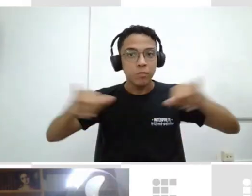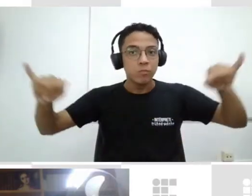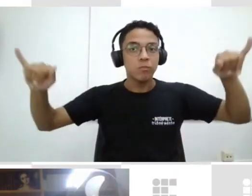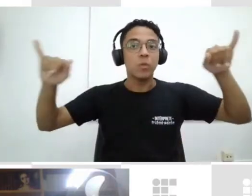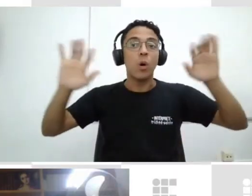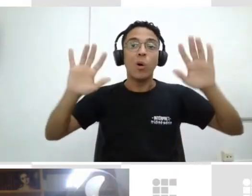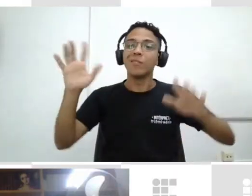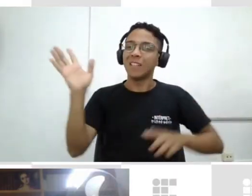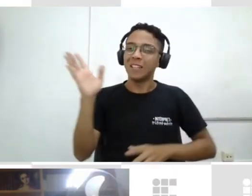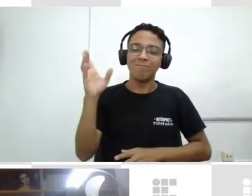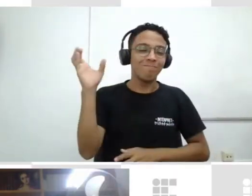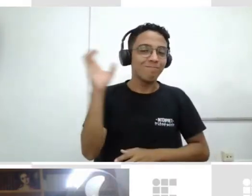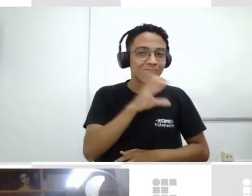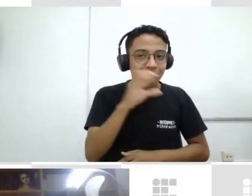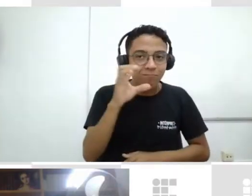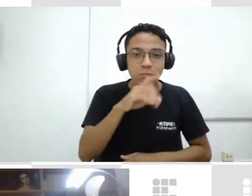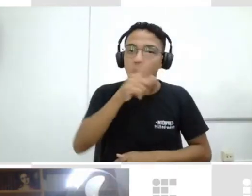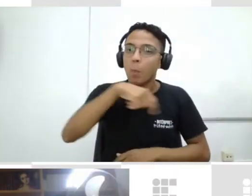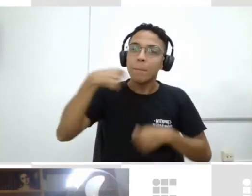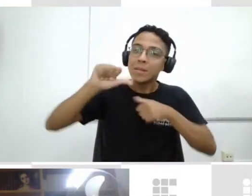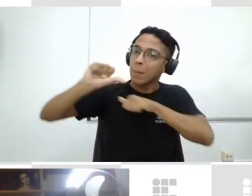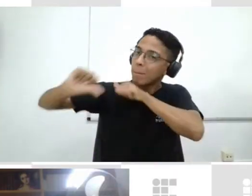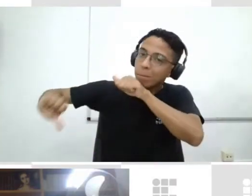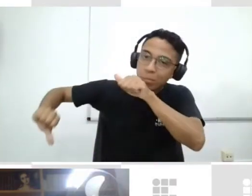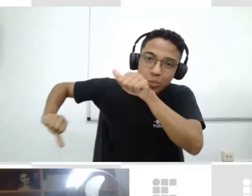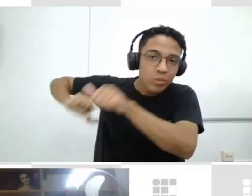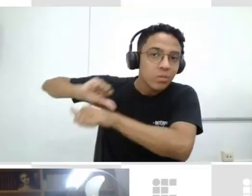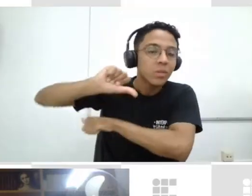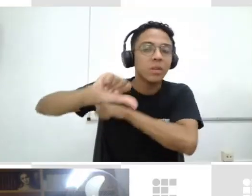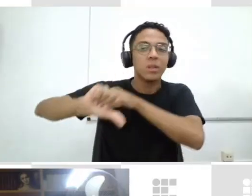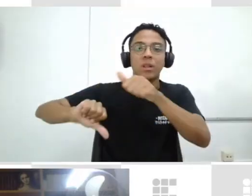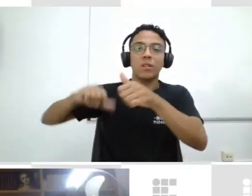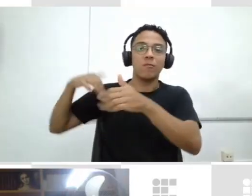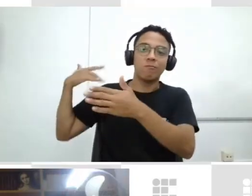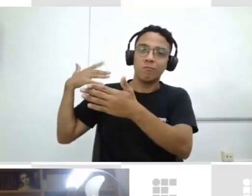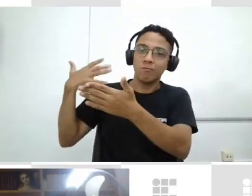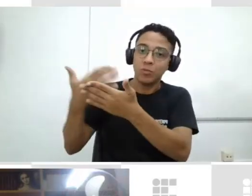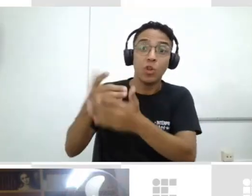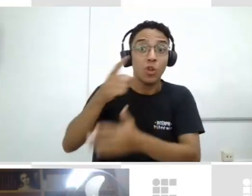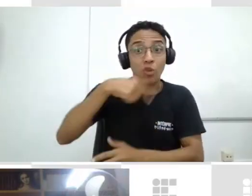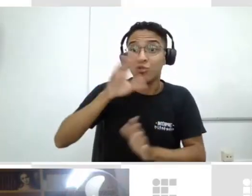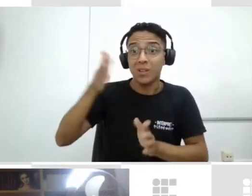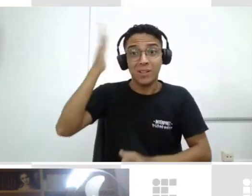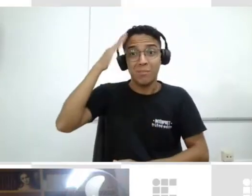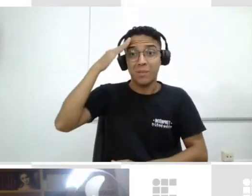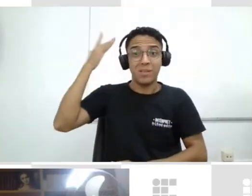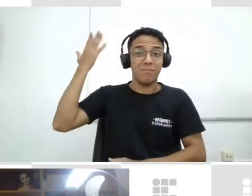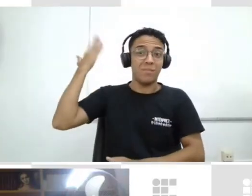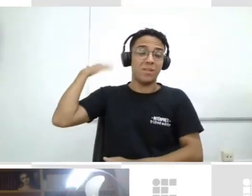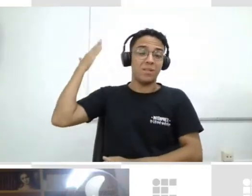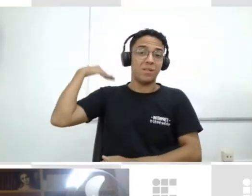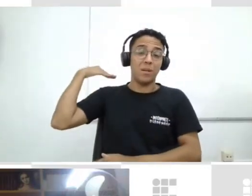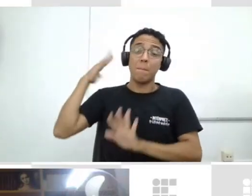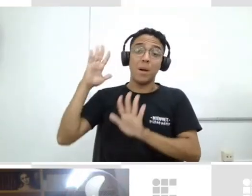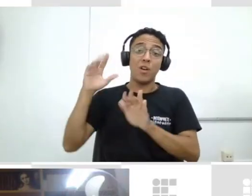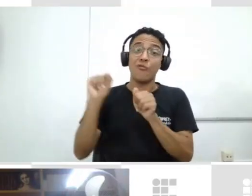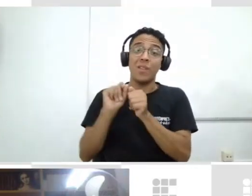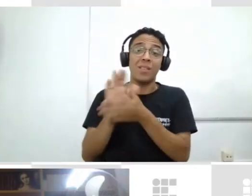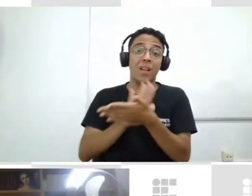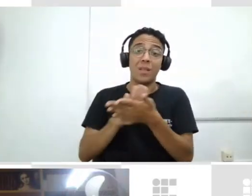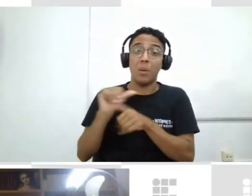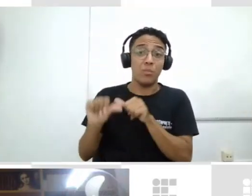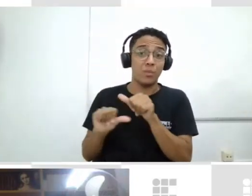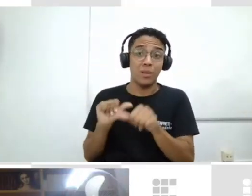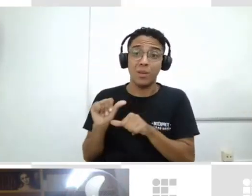precisamos fazer uma mudança de trajetória, etc. Nós sabíamos disso. E nós não fizemos. E como nós